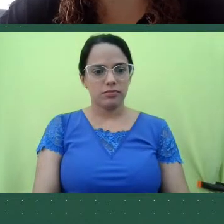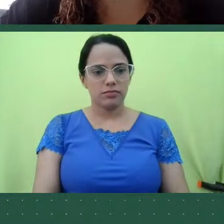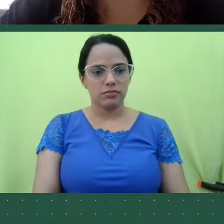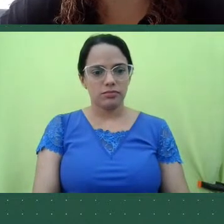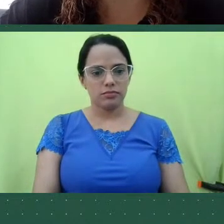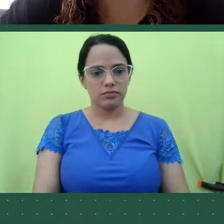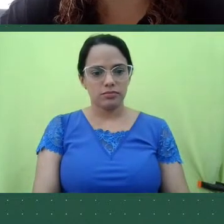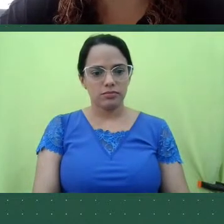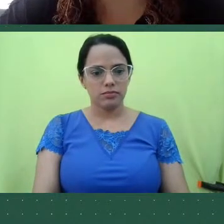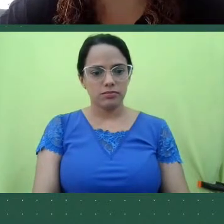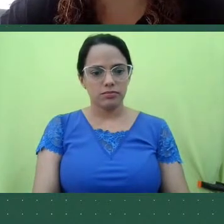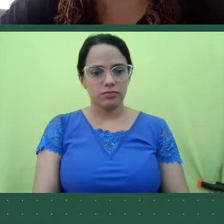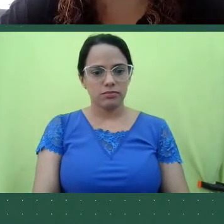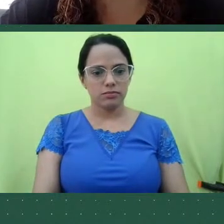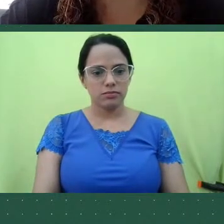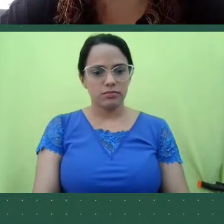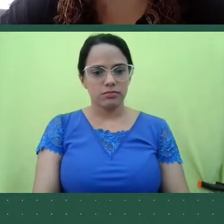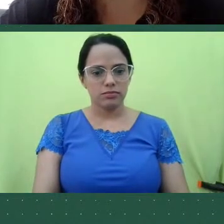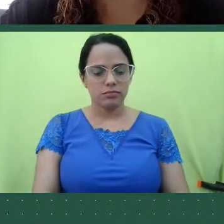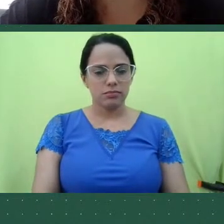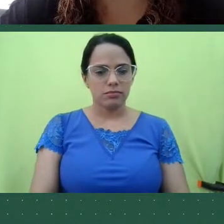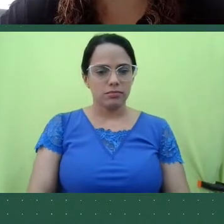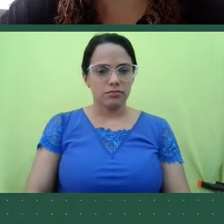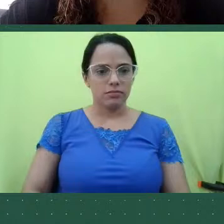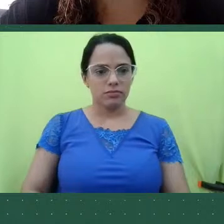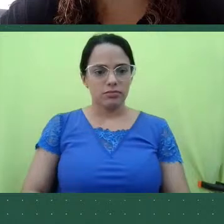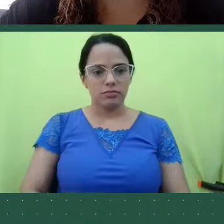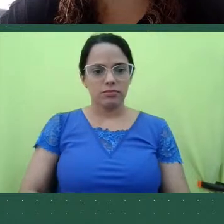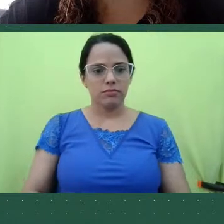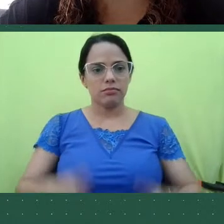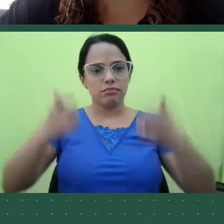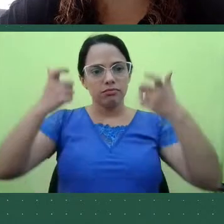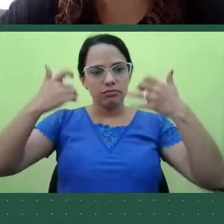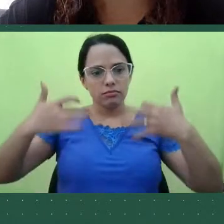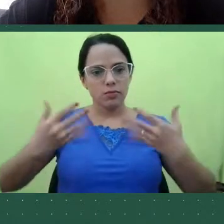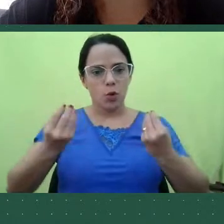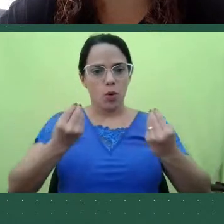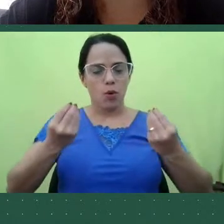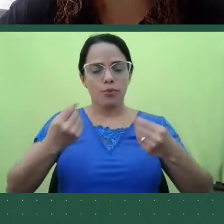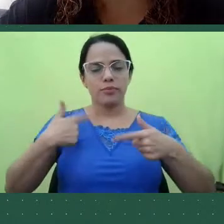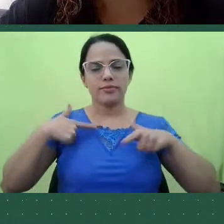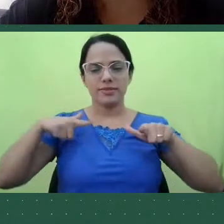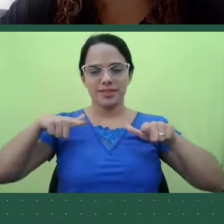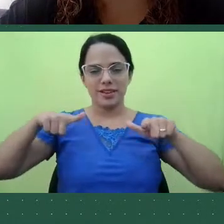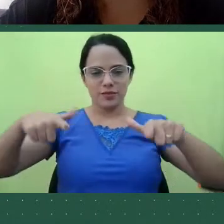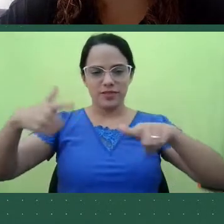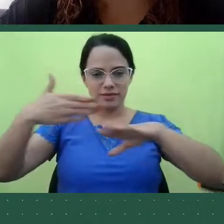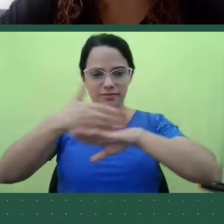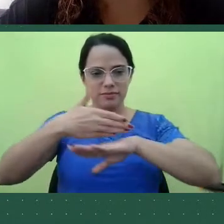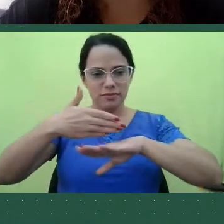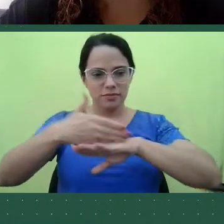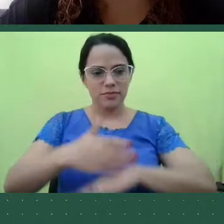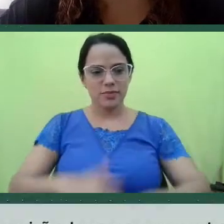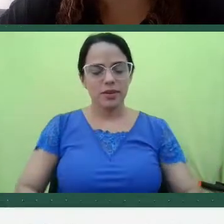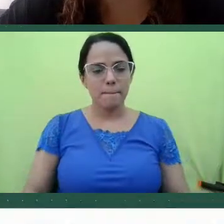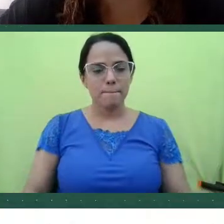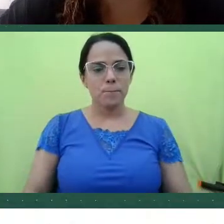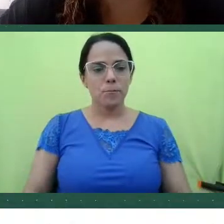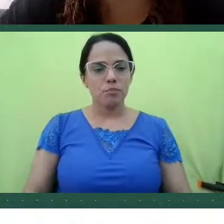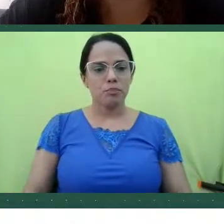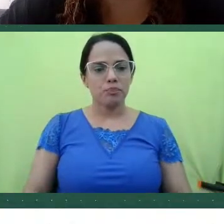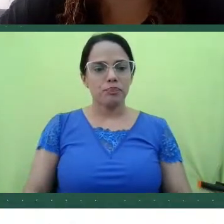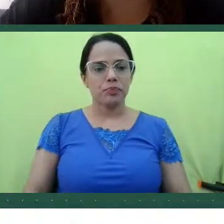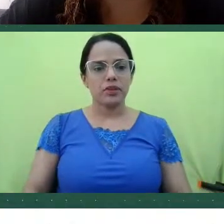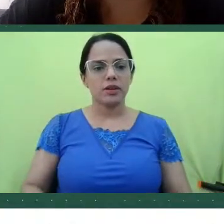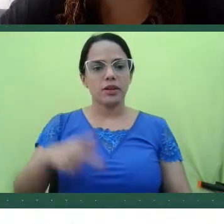aqui, vamos lá, falando do certificado de participação. É, Milene, professora Rosaline,